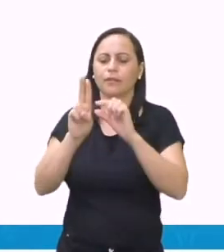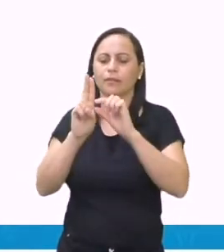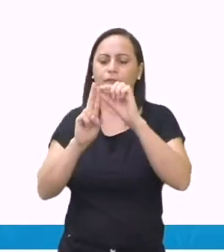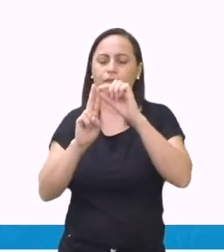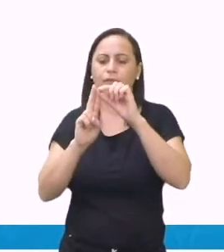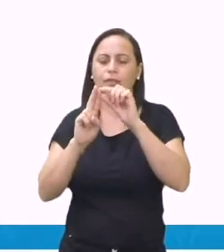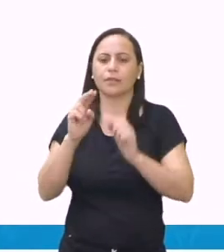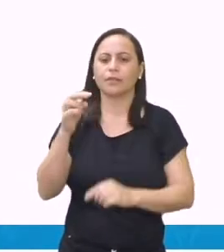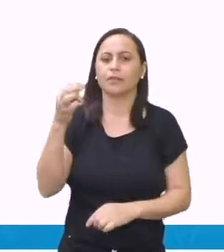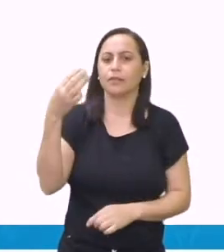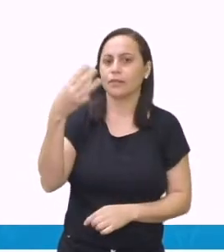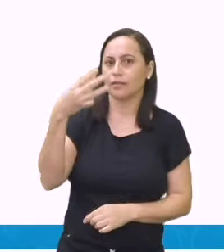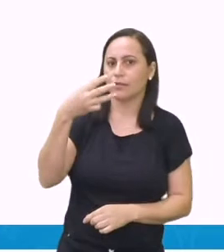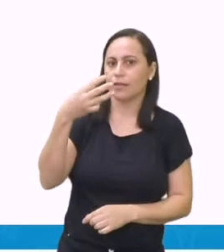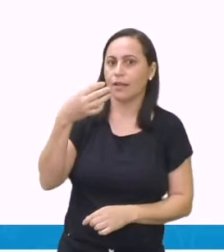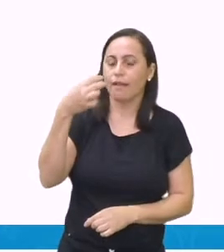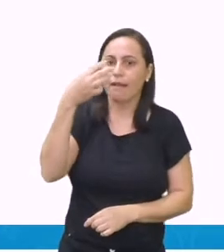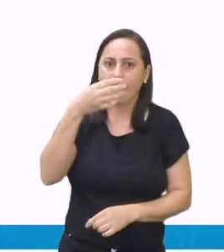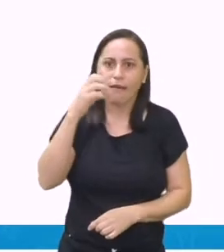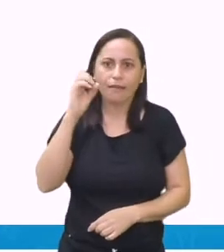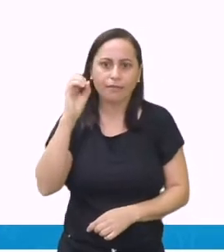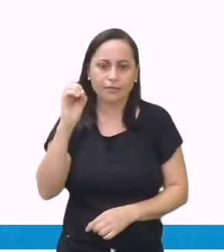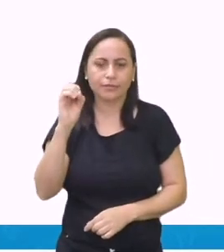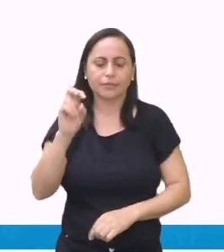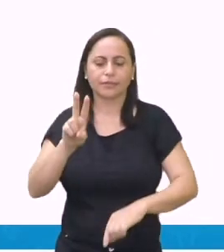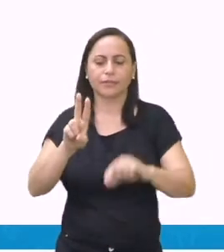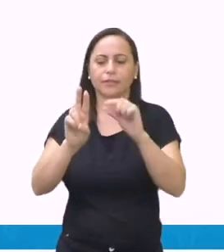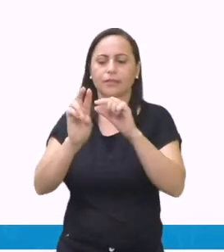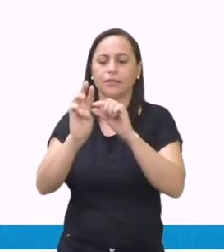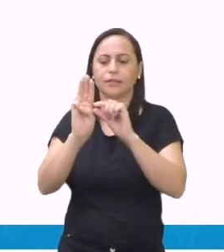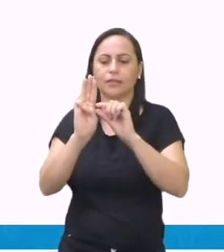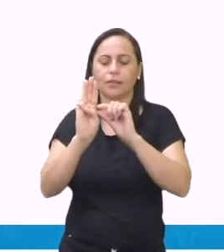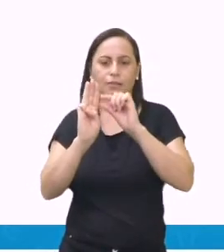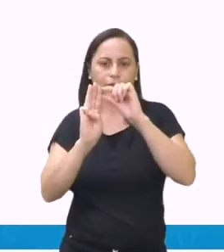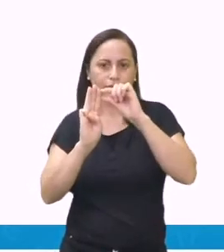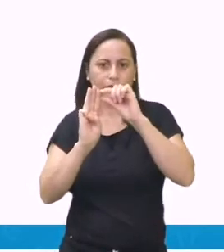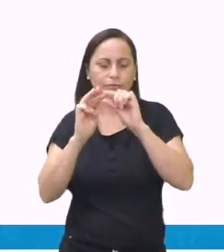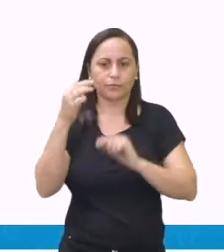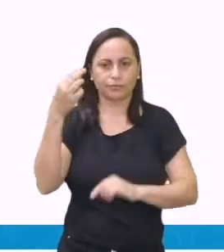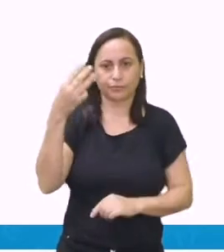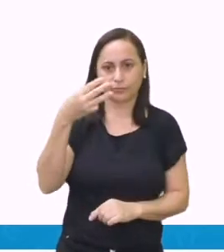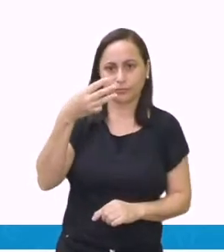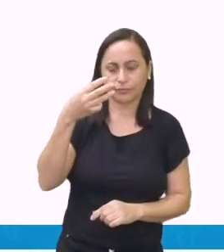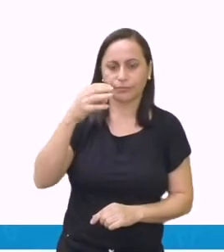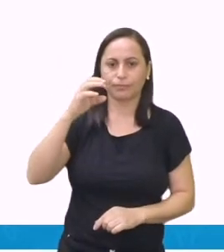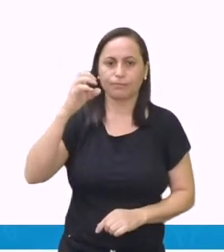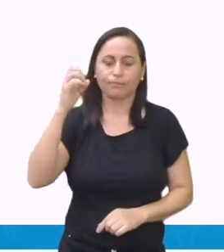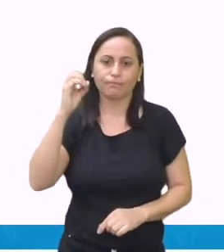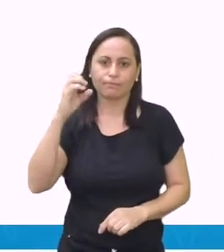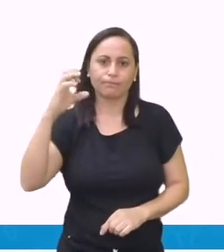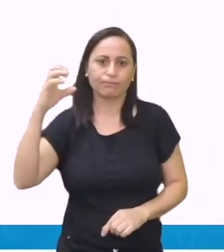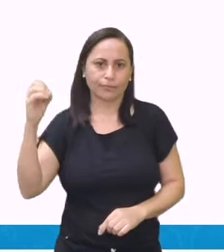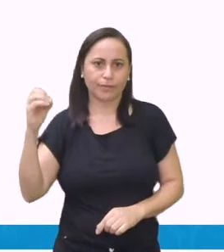E o 3 na ordem das centenas são 300